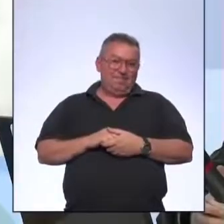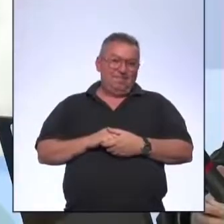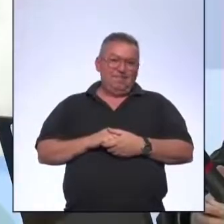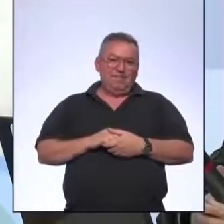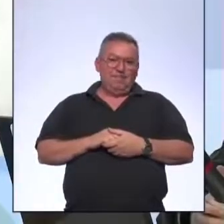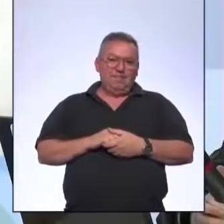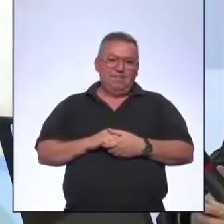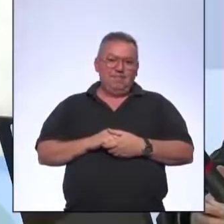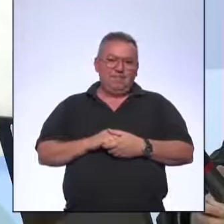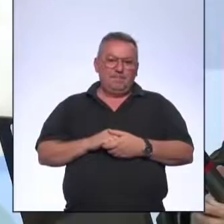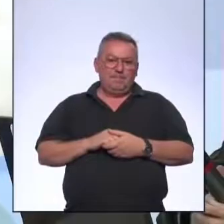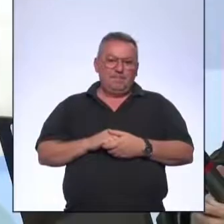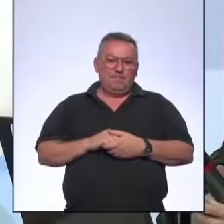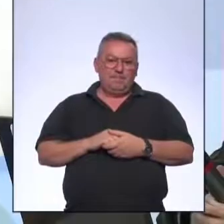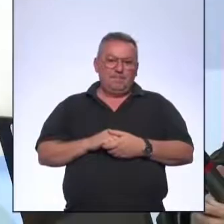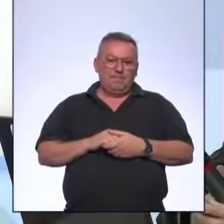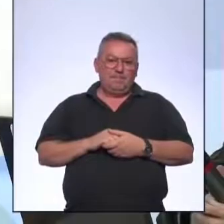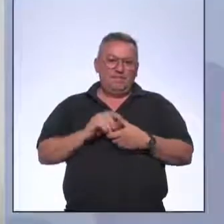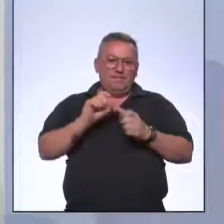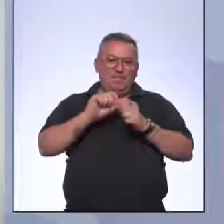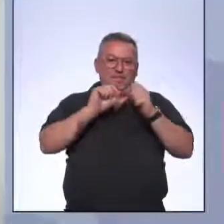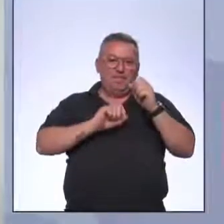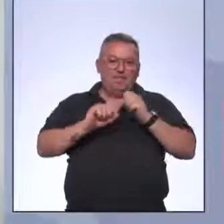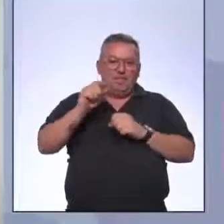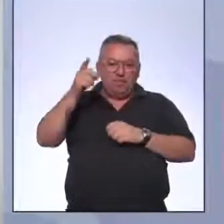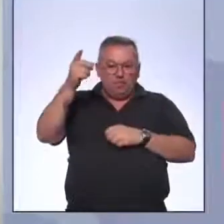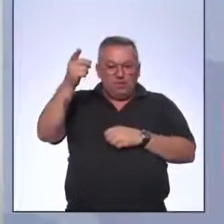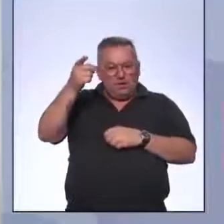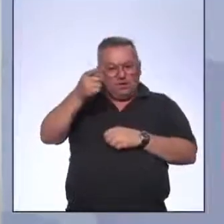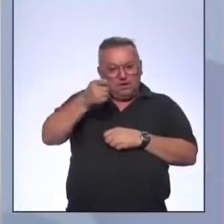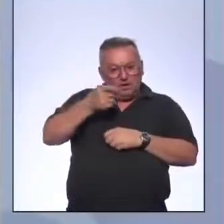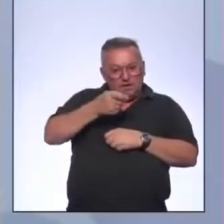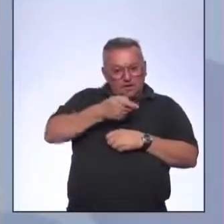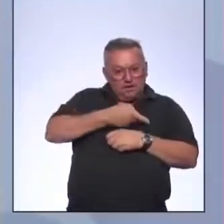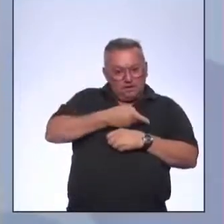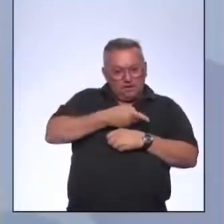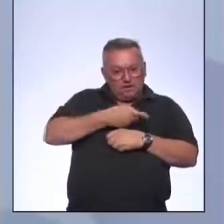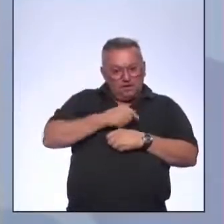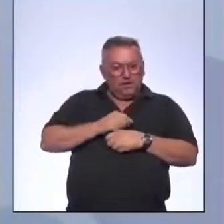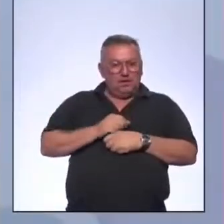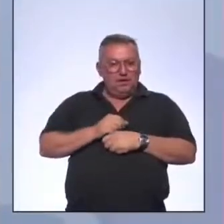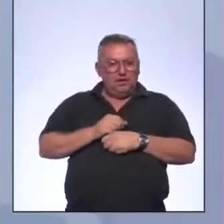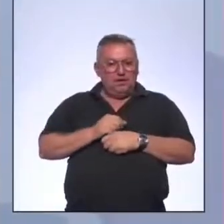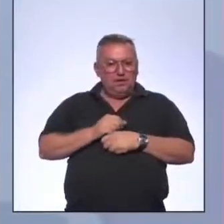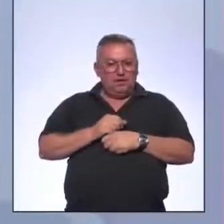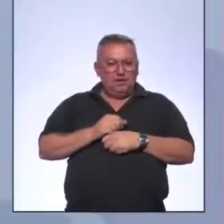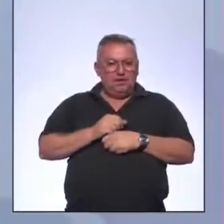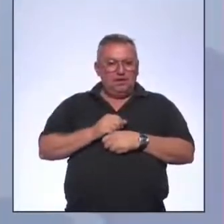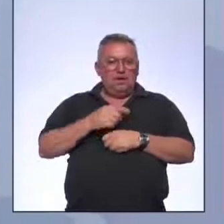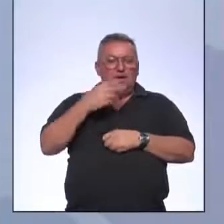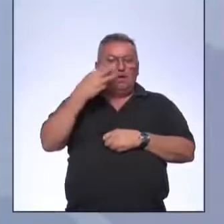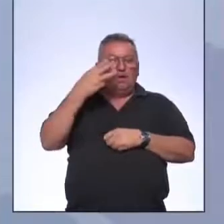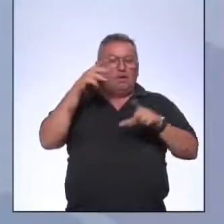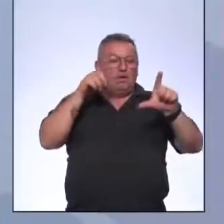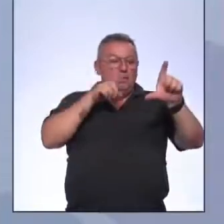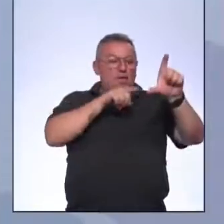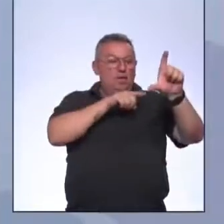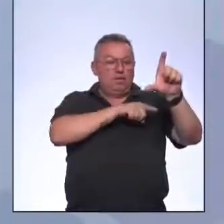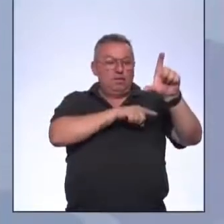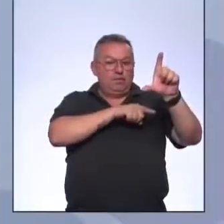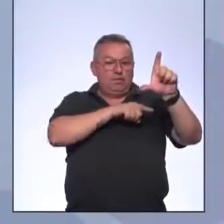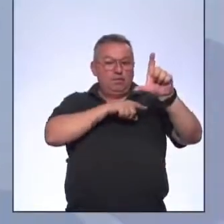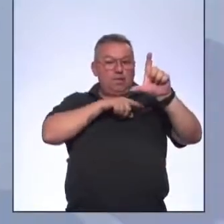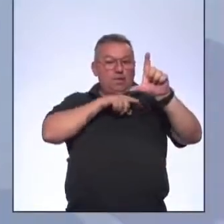é a minha reta ela vai passar em cima dos três pontos